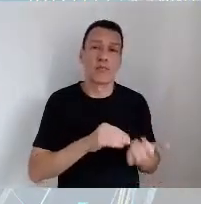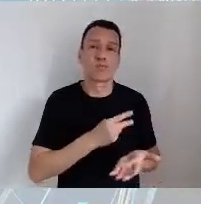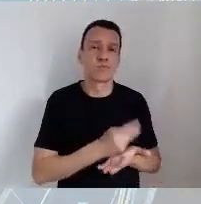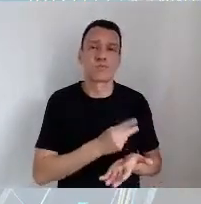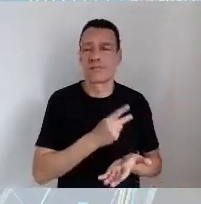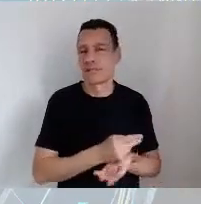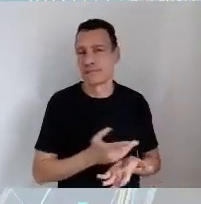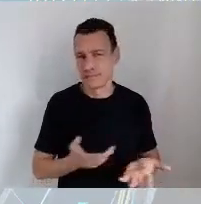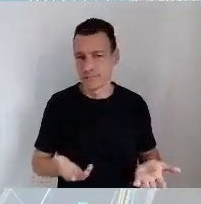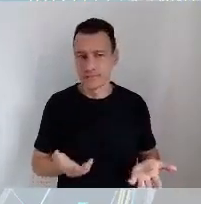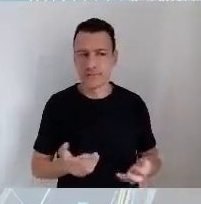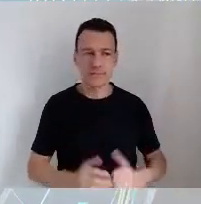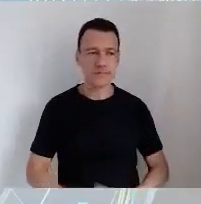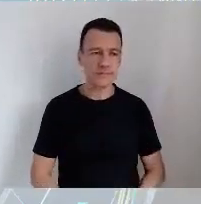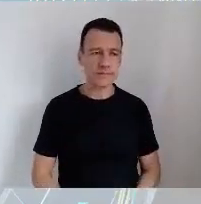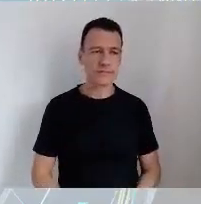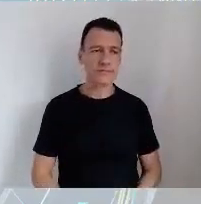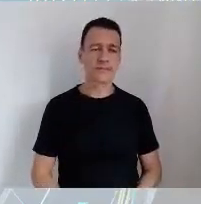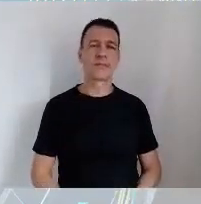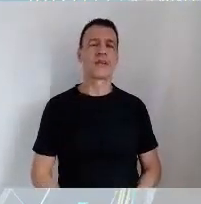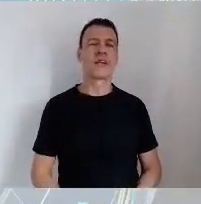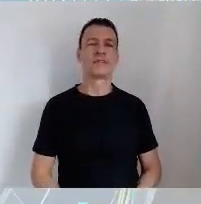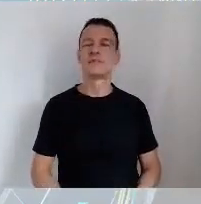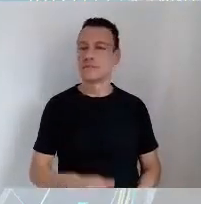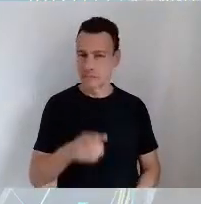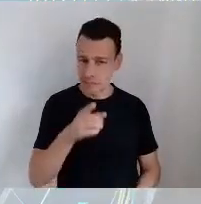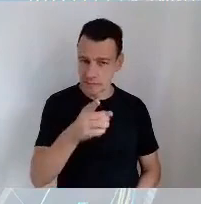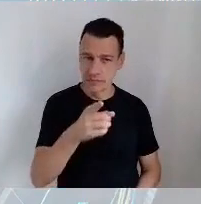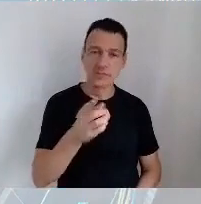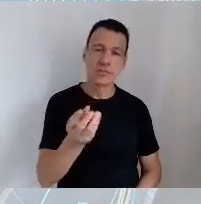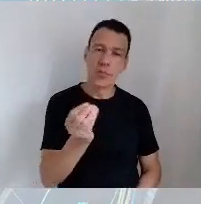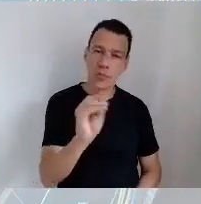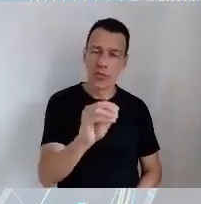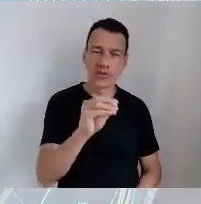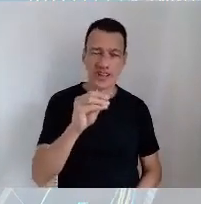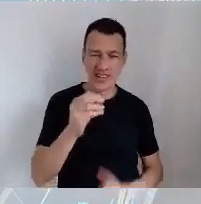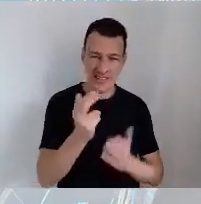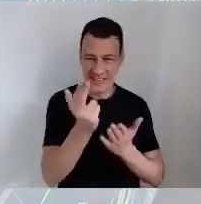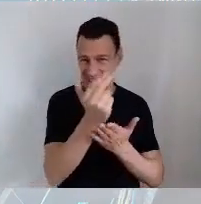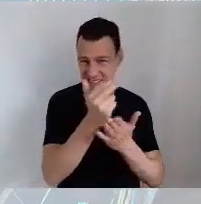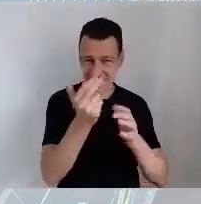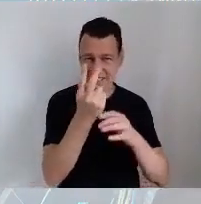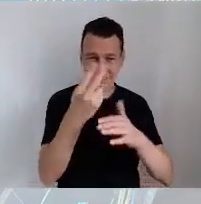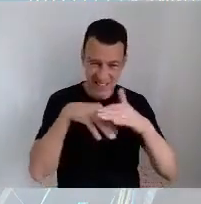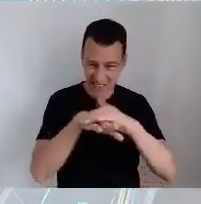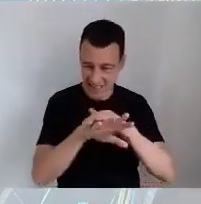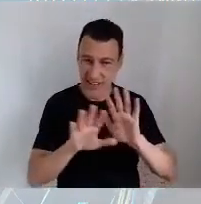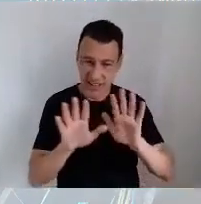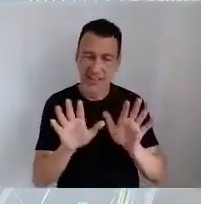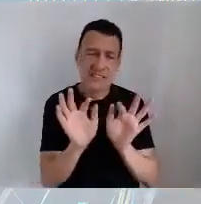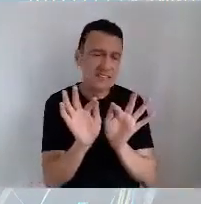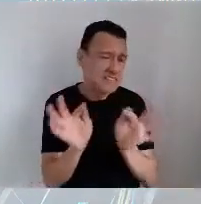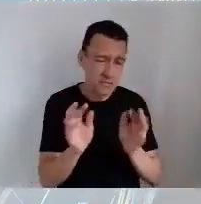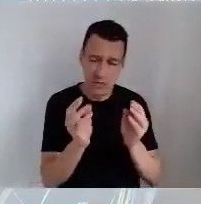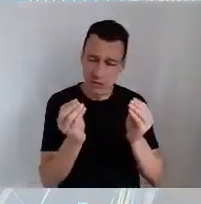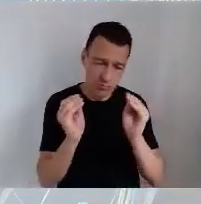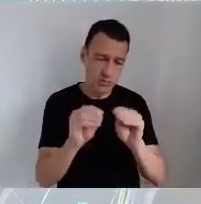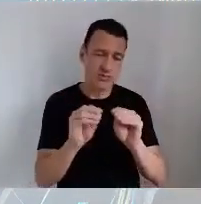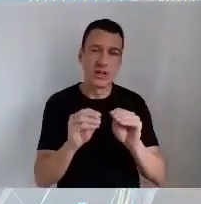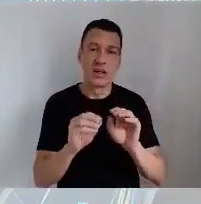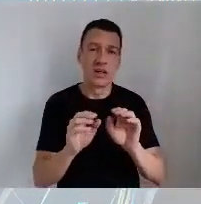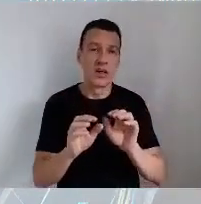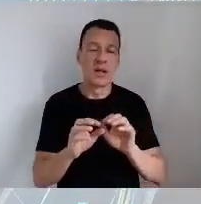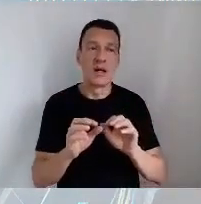aplica uma solução de design de uma maneira ingênua no teu projeto o resultado que você obtém acaba sendo um aumento da complexidade